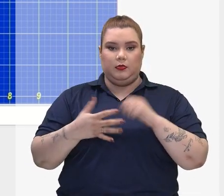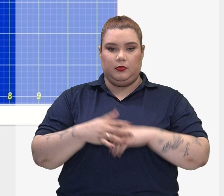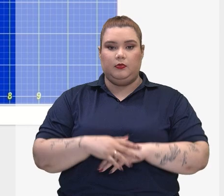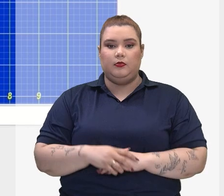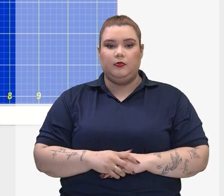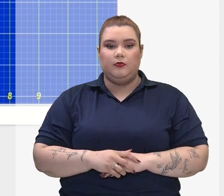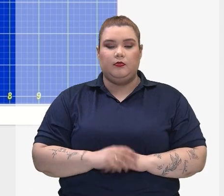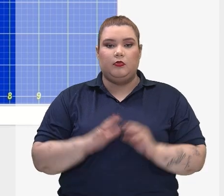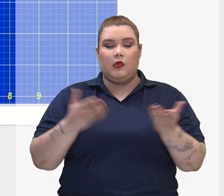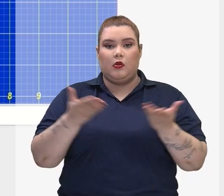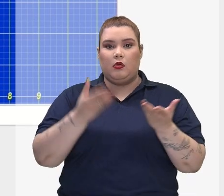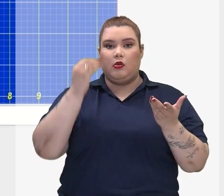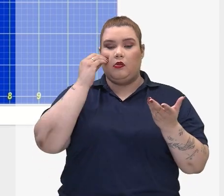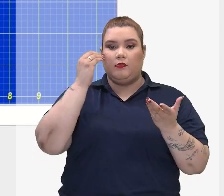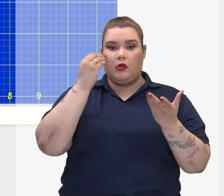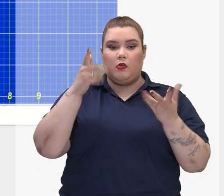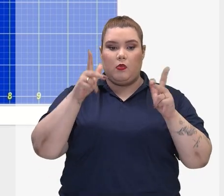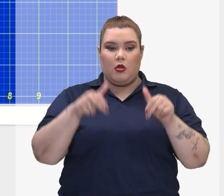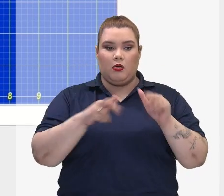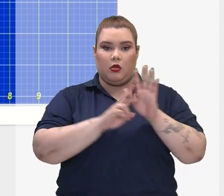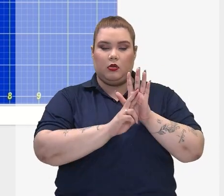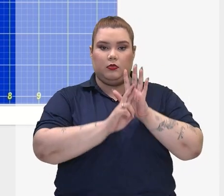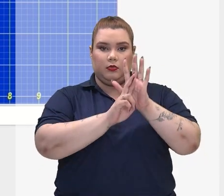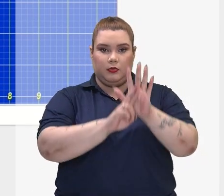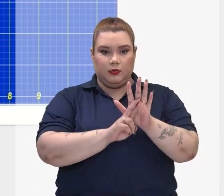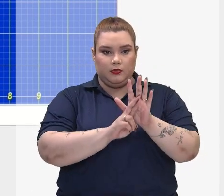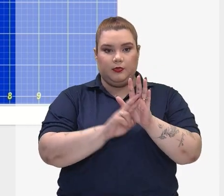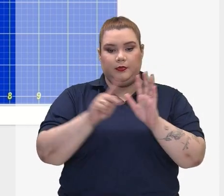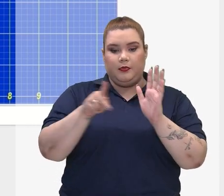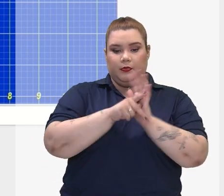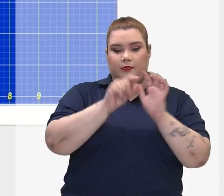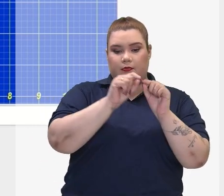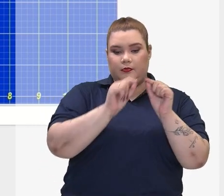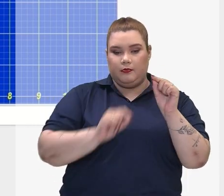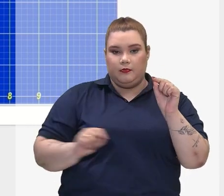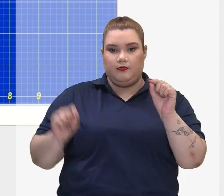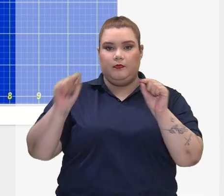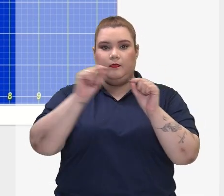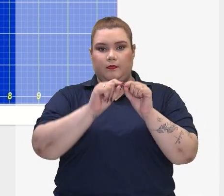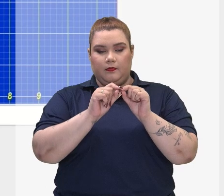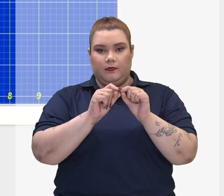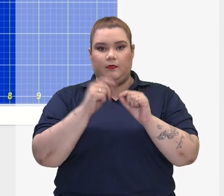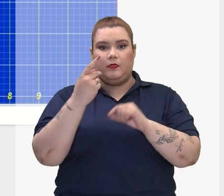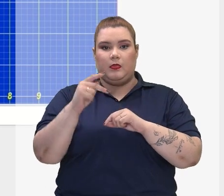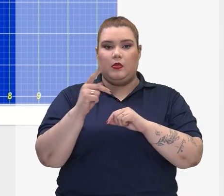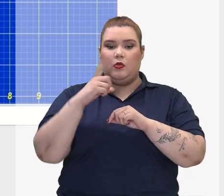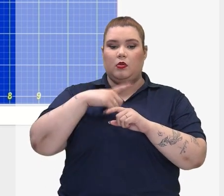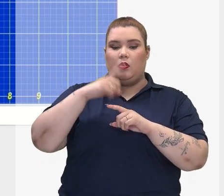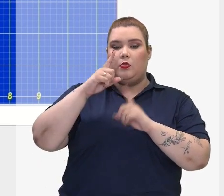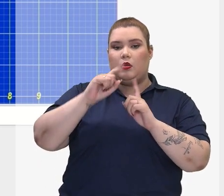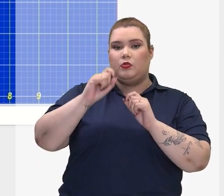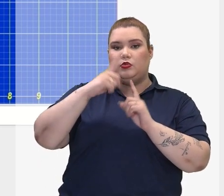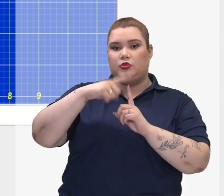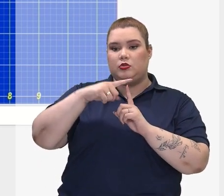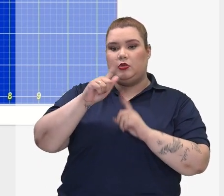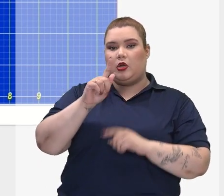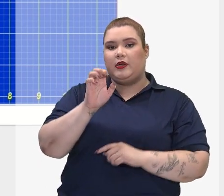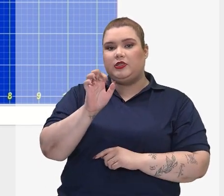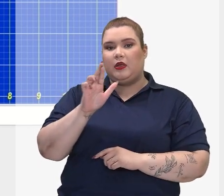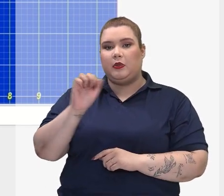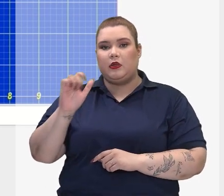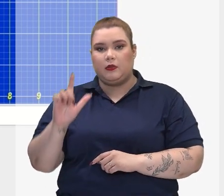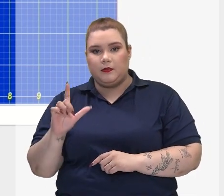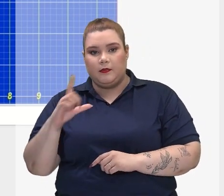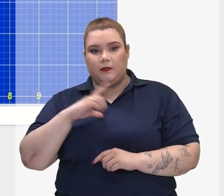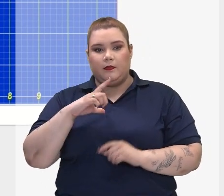nós vamos ver, né, a mesma representação da circunferência, só que agora escrita na sua forma geral, né, da equação geral da